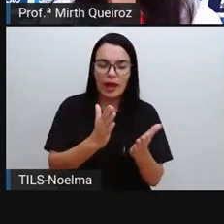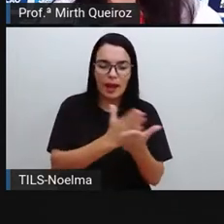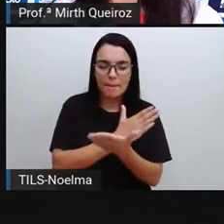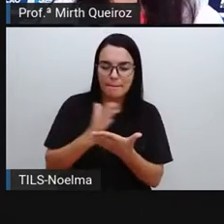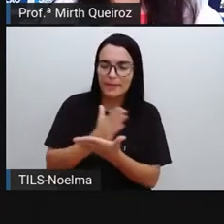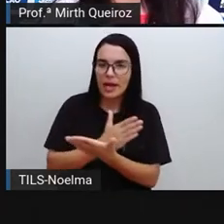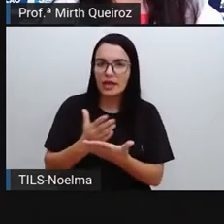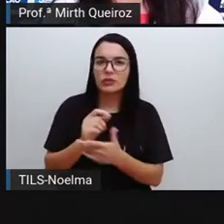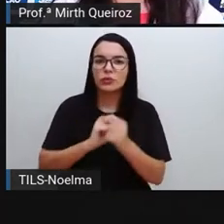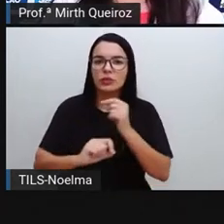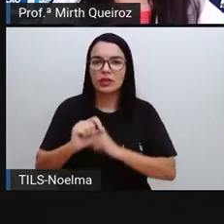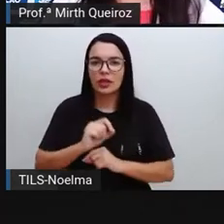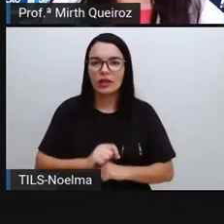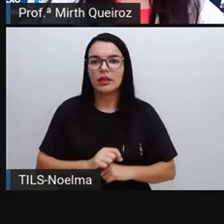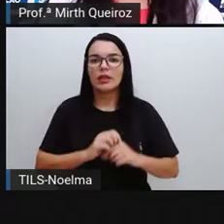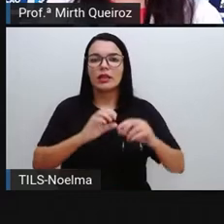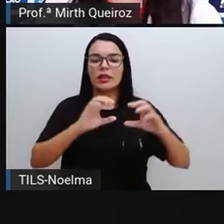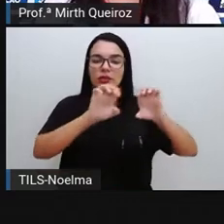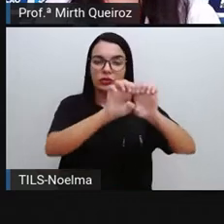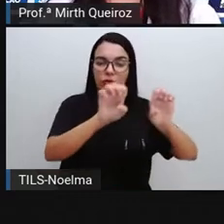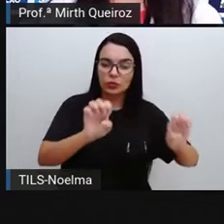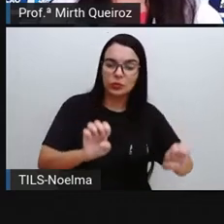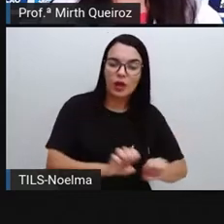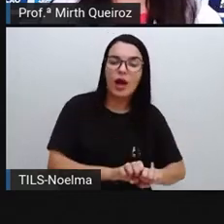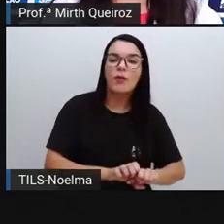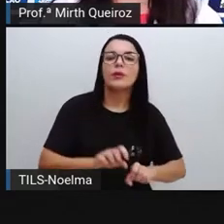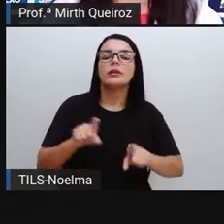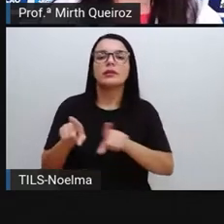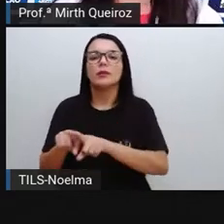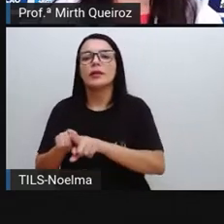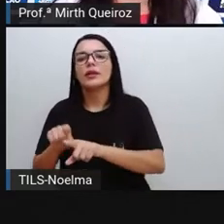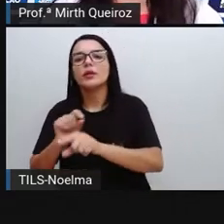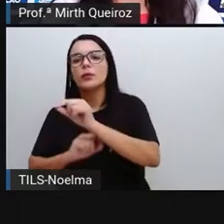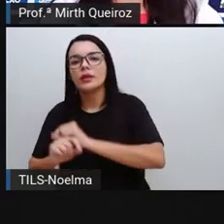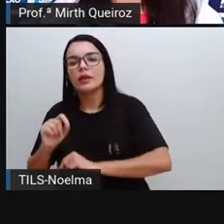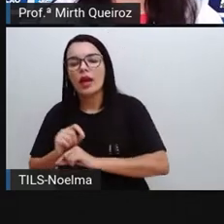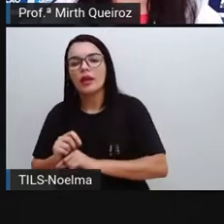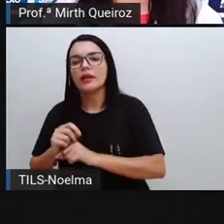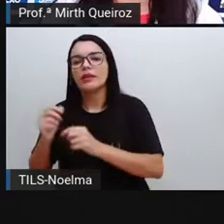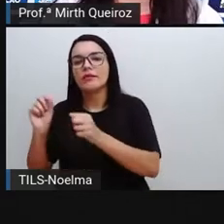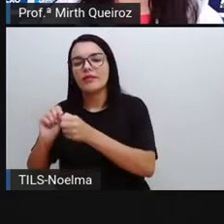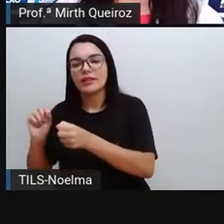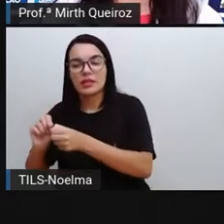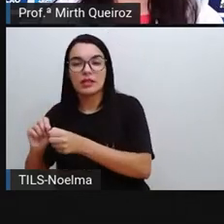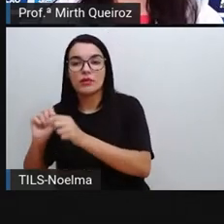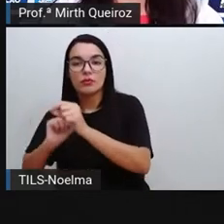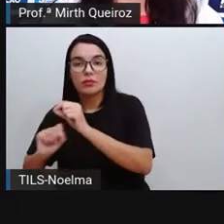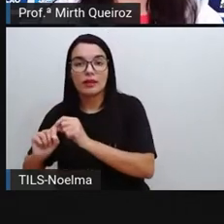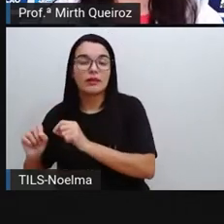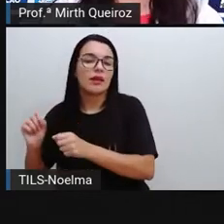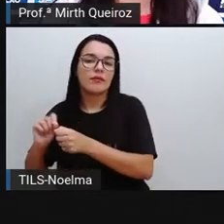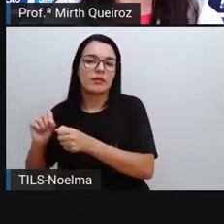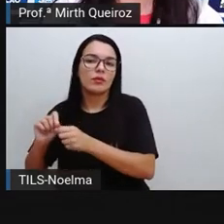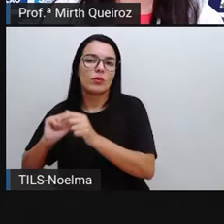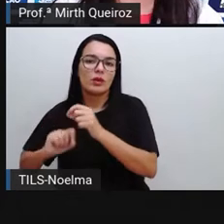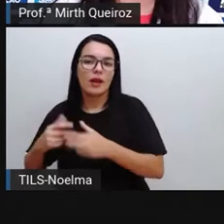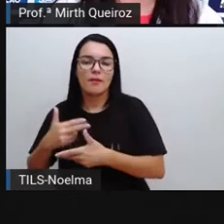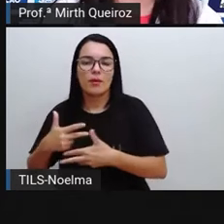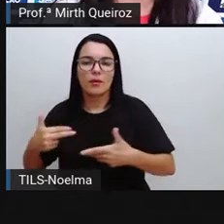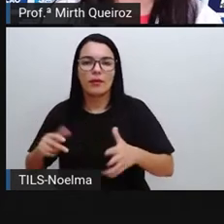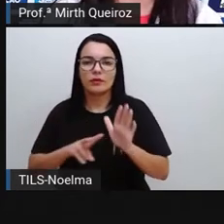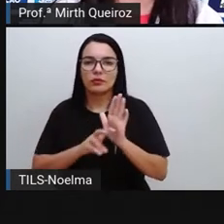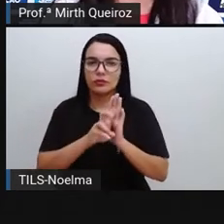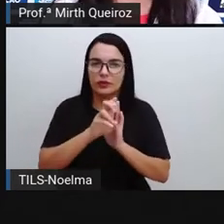mas também estuda a parte fisiológica, que é o funcionamento, no caso, desses seres aí que são causadores